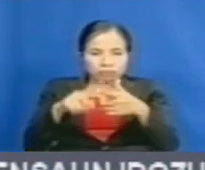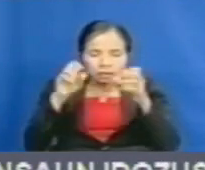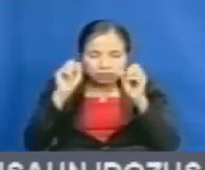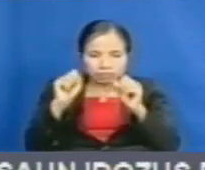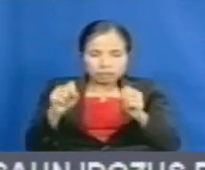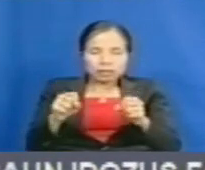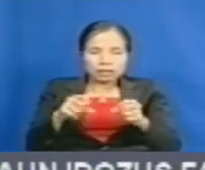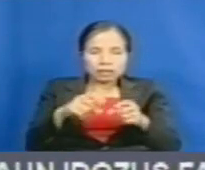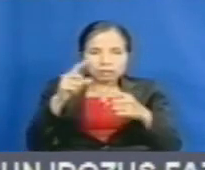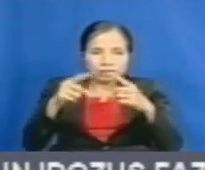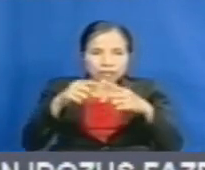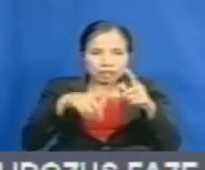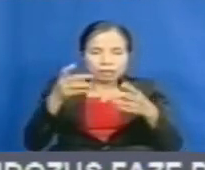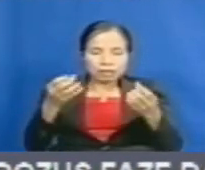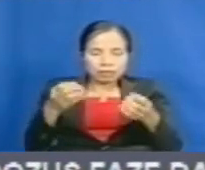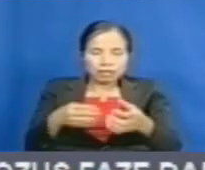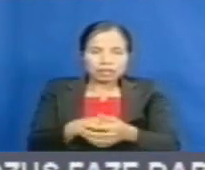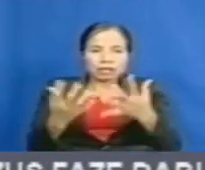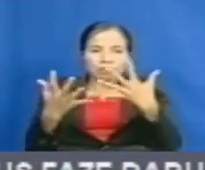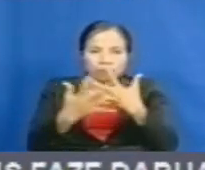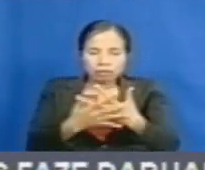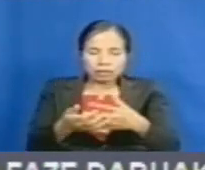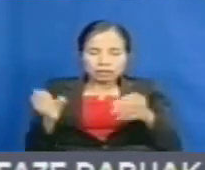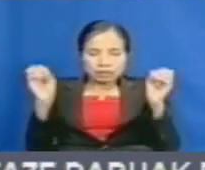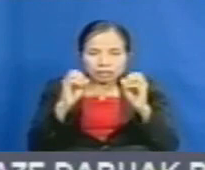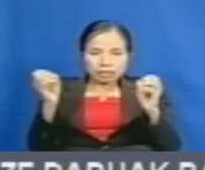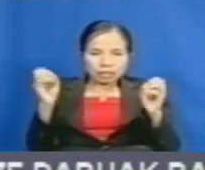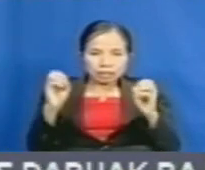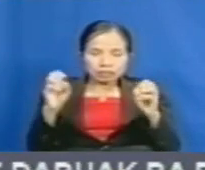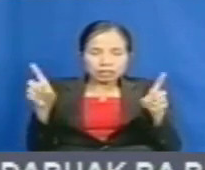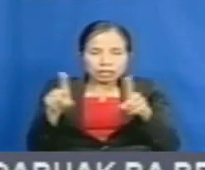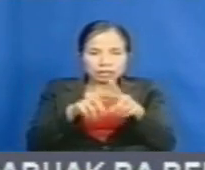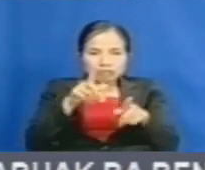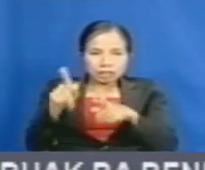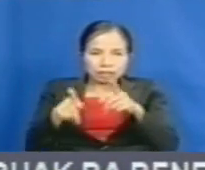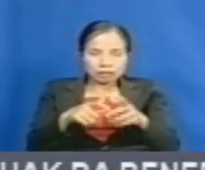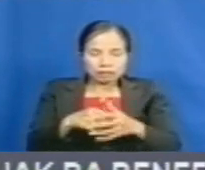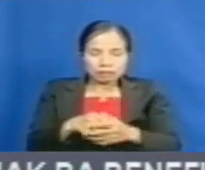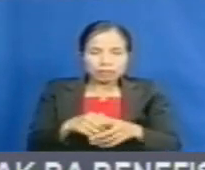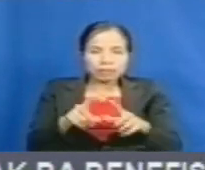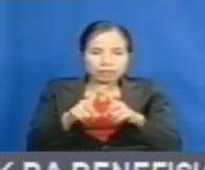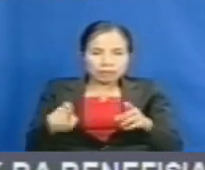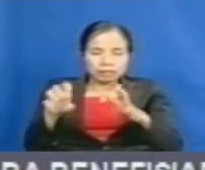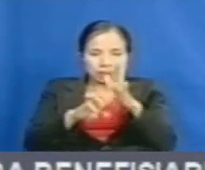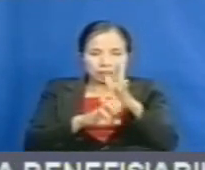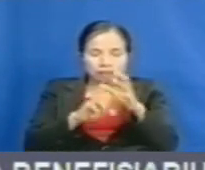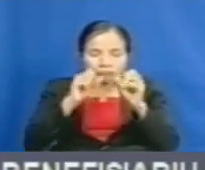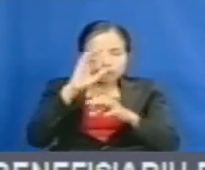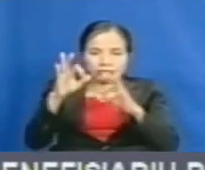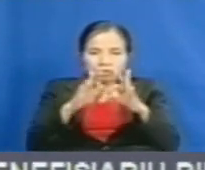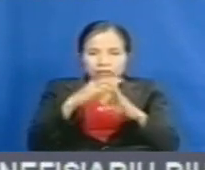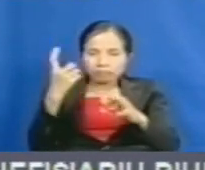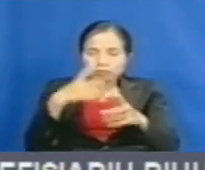bem ir quando uma barak é lara, ou prisão é lara, si reunimos a nossa cidadão bem em limitação, mas bem o Estado bele garante na fato de ser